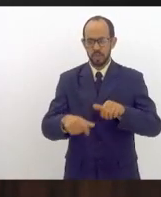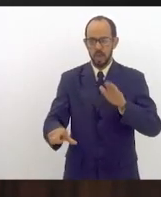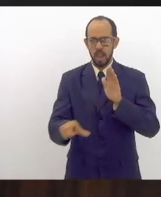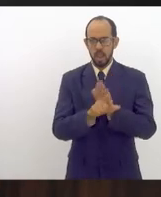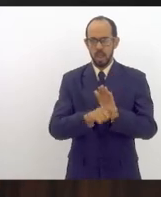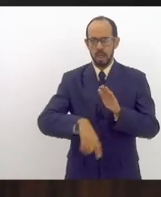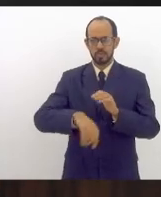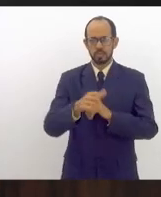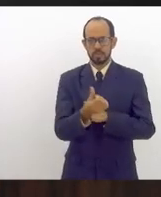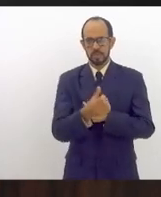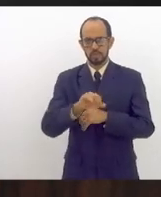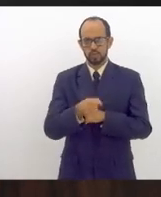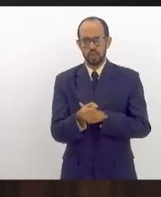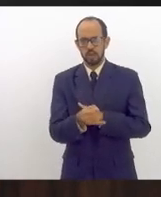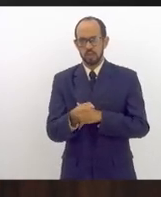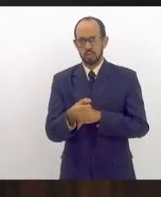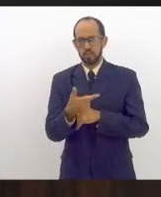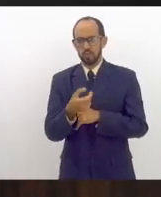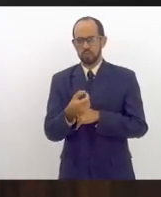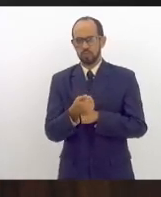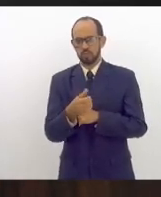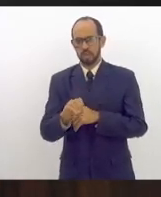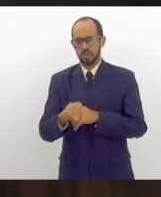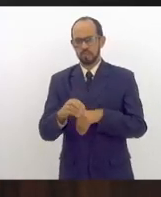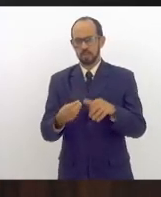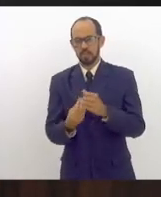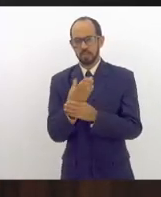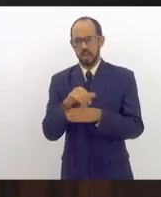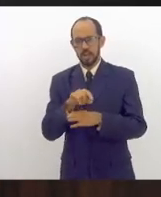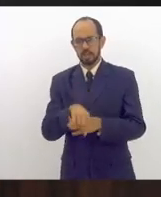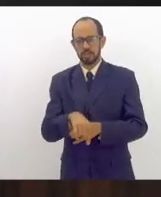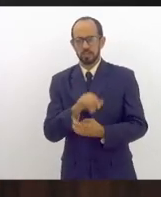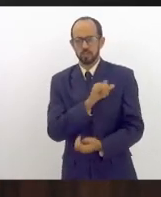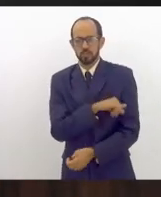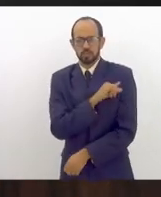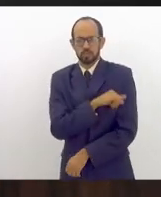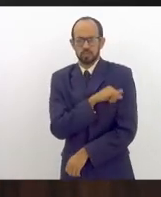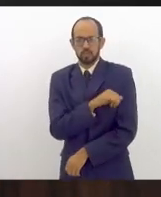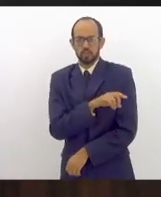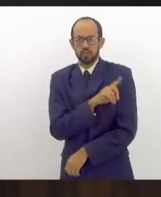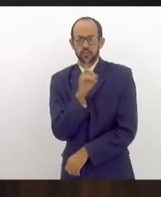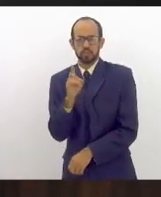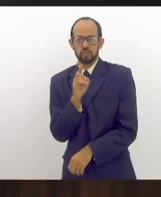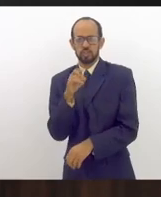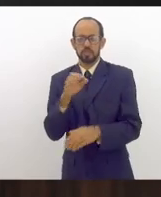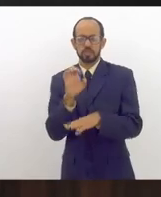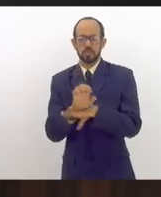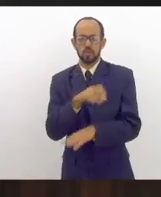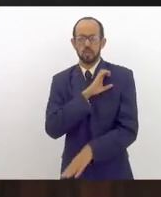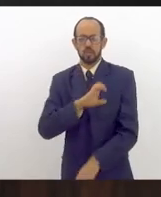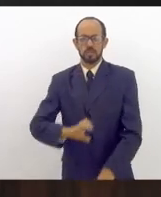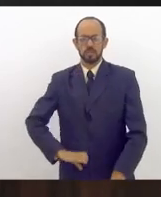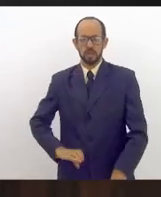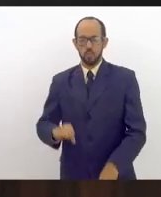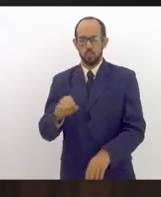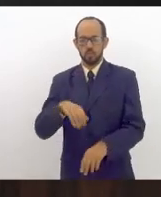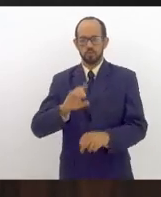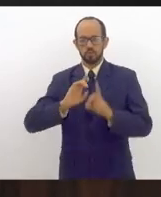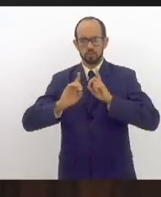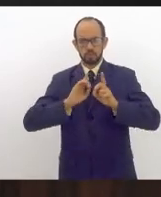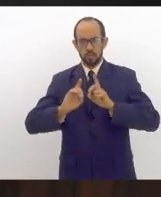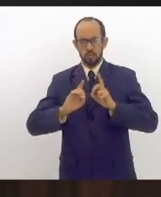6 de janeiro de 2010 para instituir no âmbito do Estado do Rio de Janeiro o Dia Estadual Cristão. Em discussão, não havendo quem queira